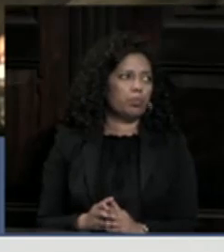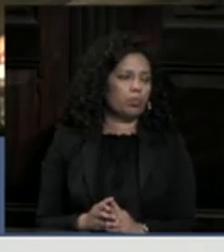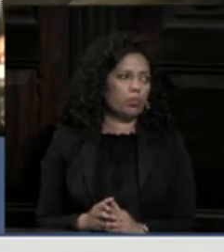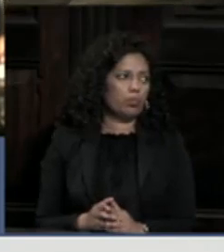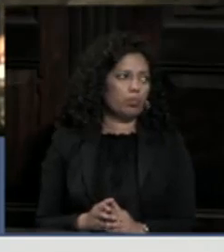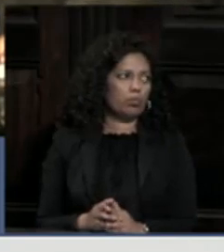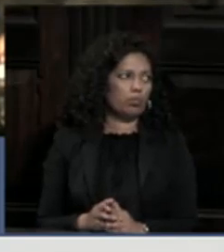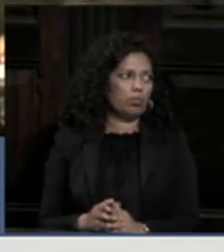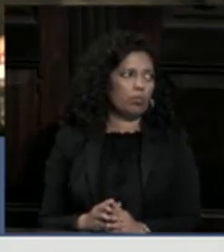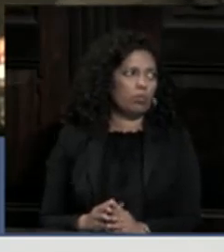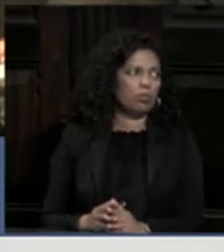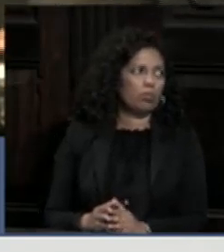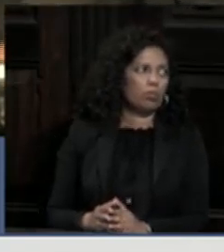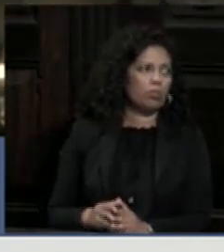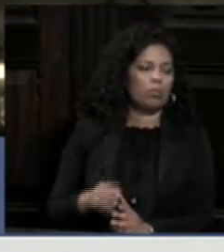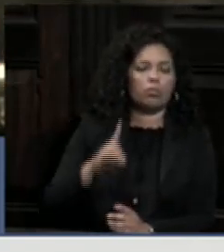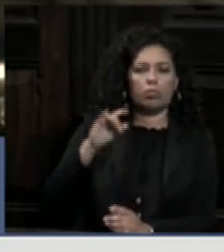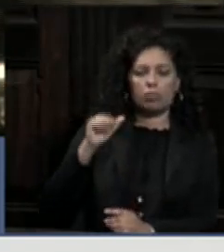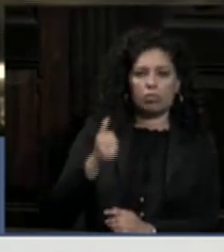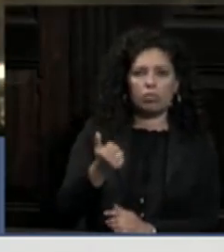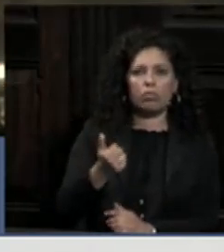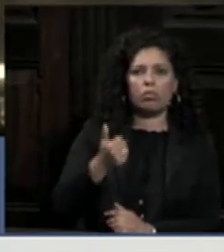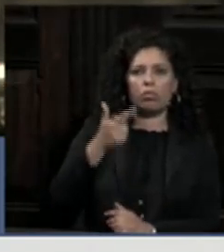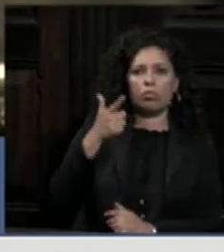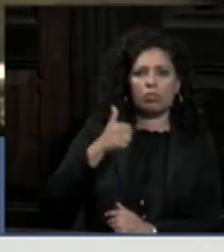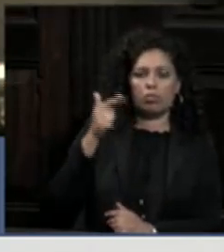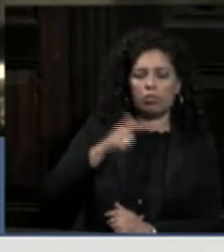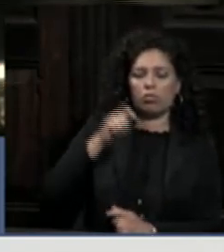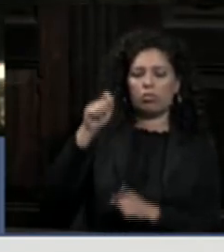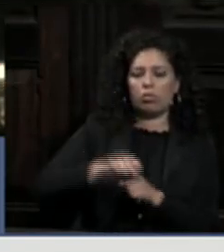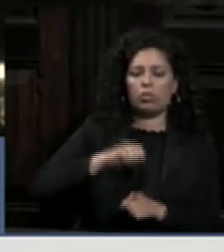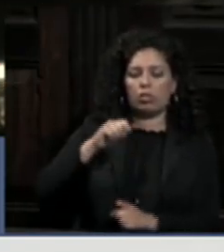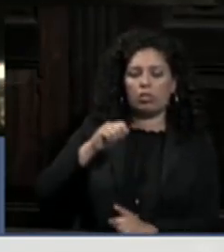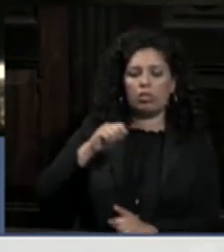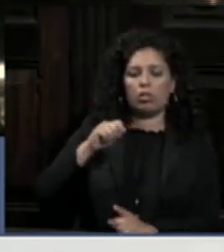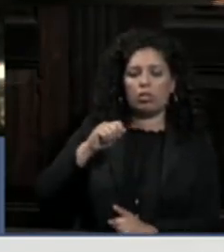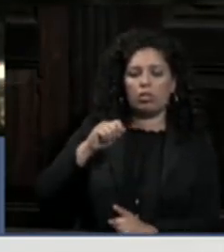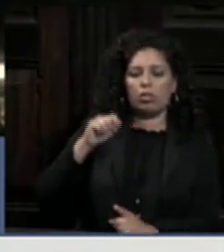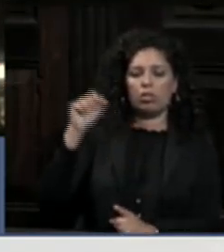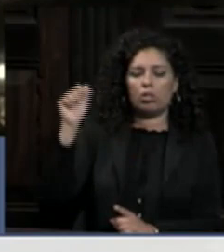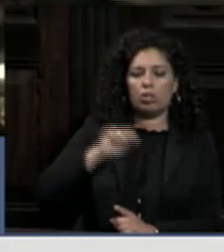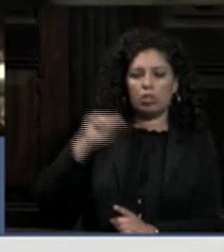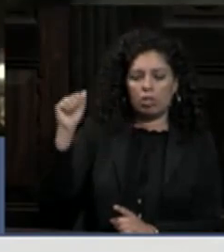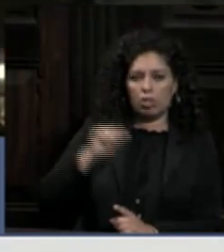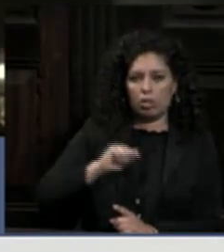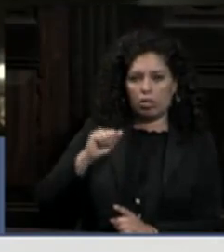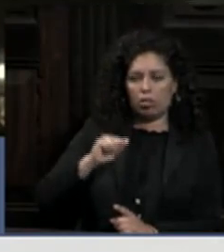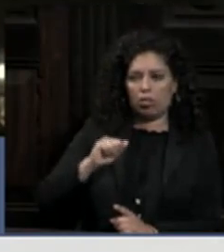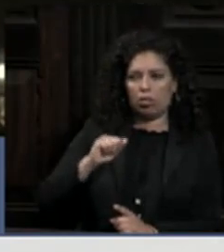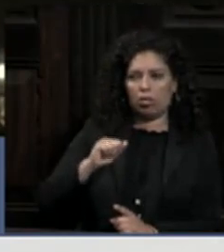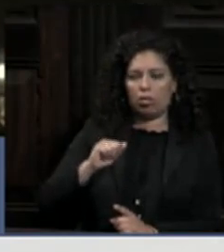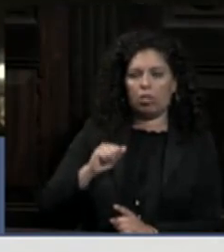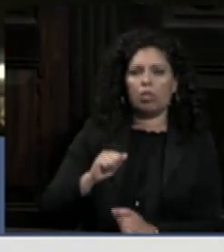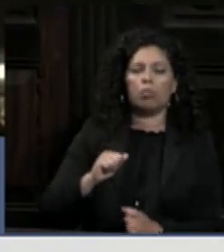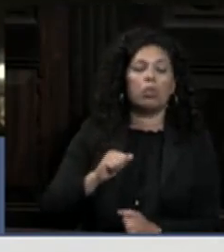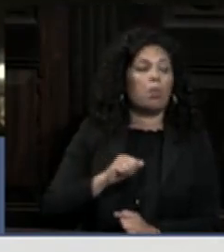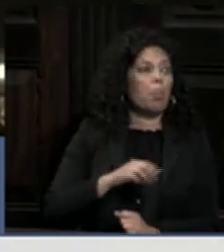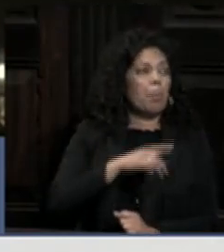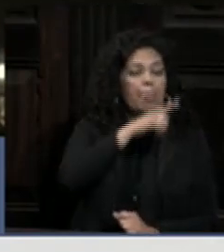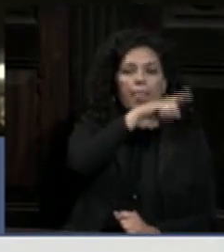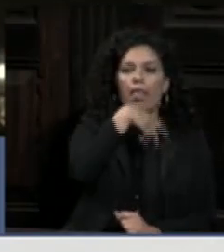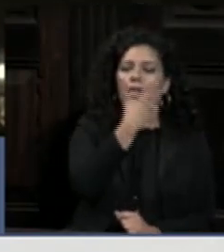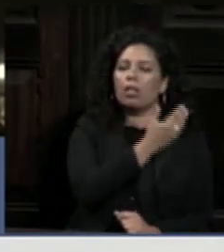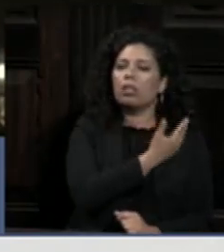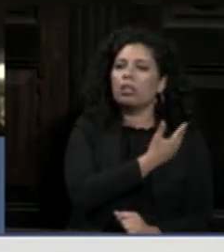para a sessão ordinária no dia 12 de setembro de 2018 com a seguinte ordem do dia em tramitação ordinária em segunda discussão